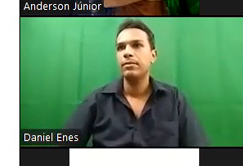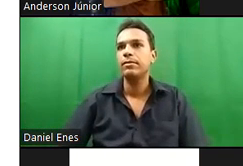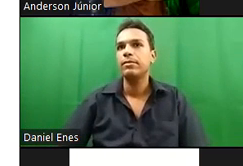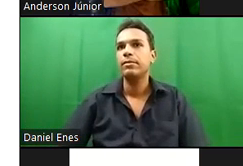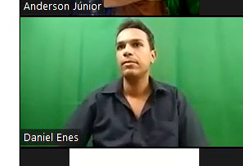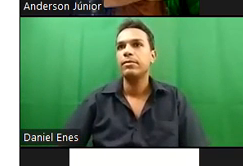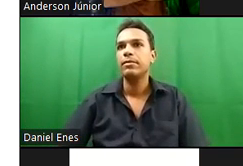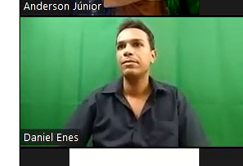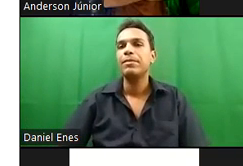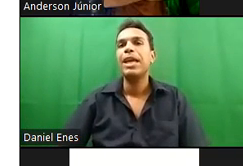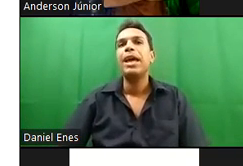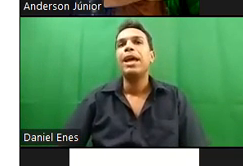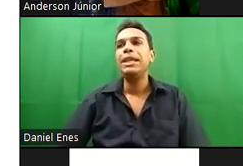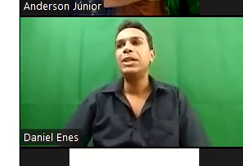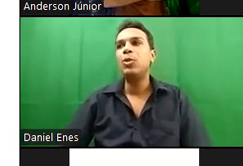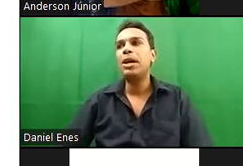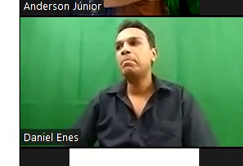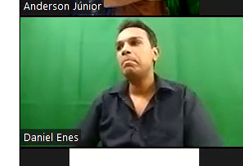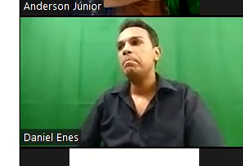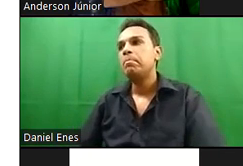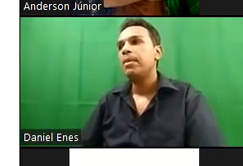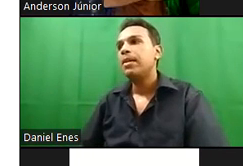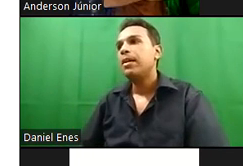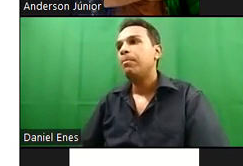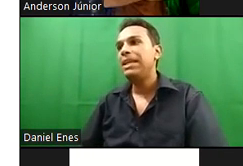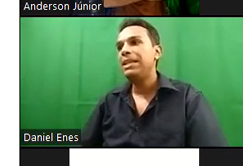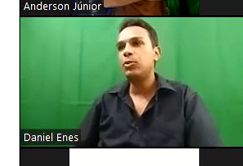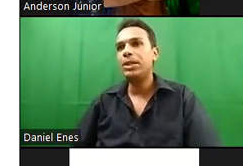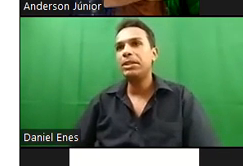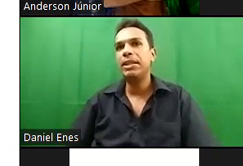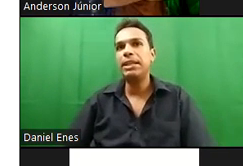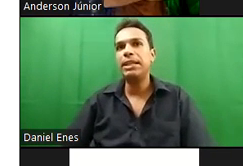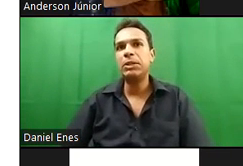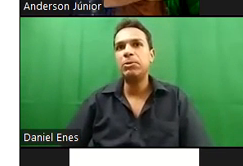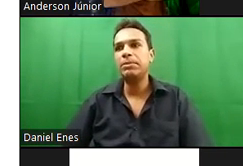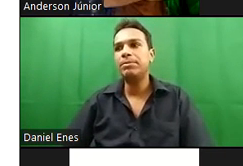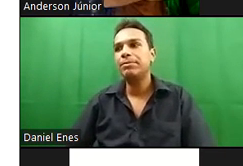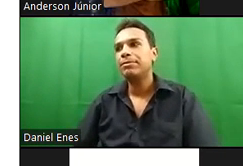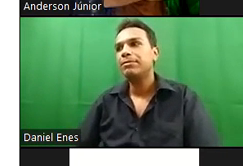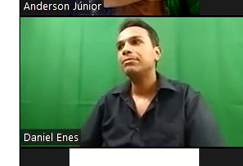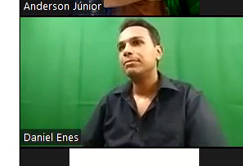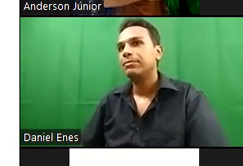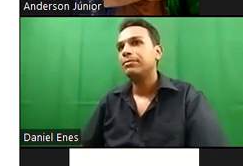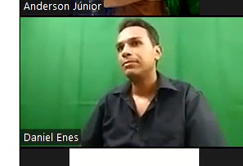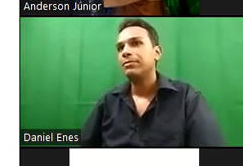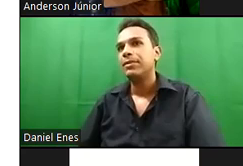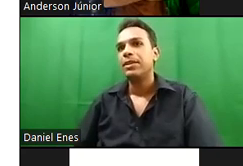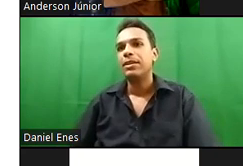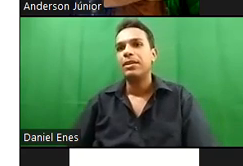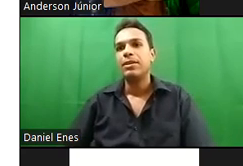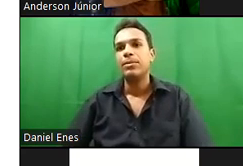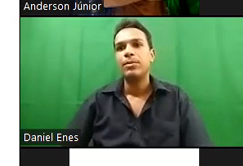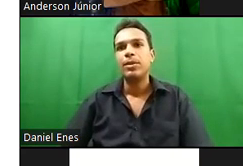Não tem nem noção. Língua, bilíngue, trilíngue,